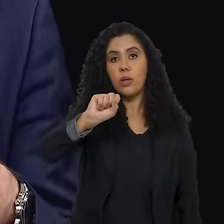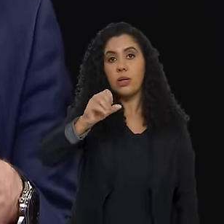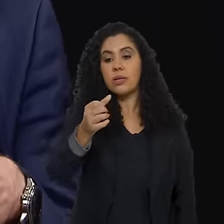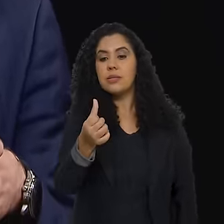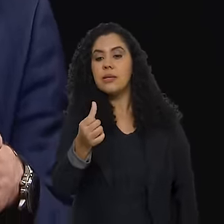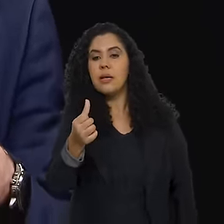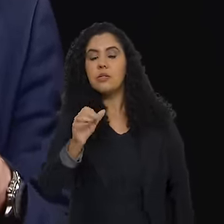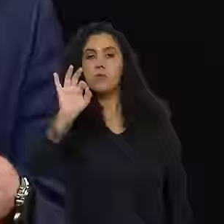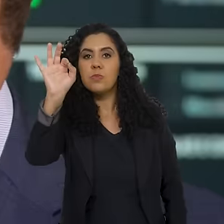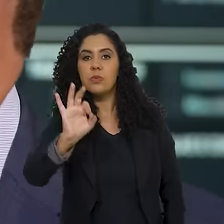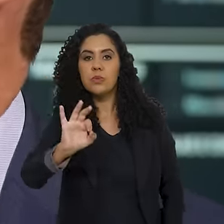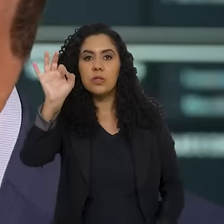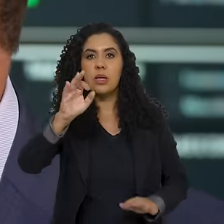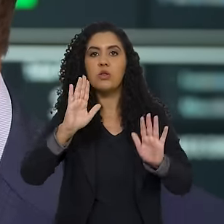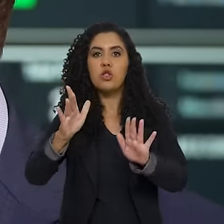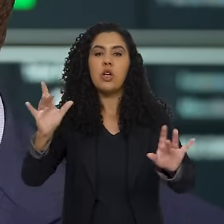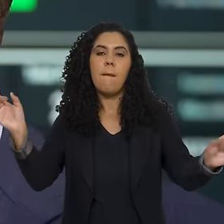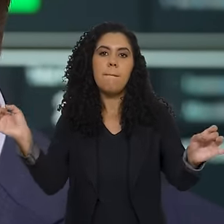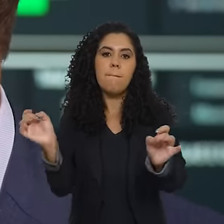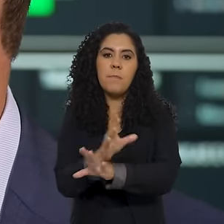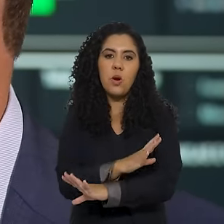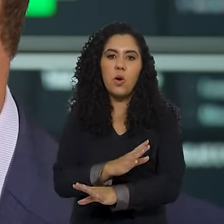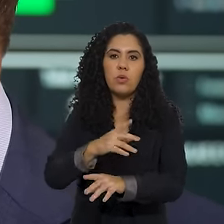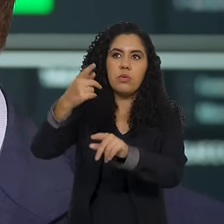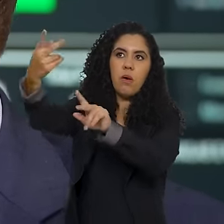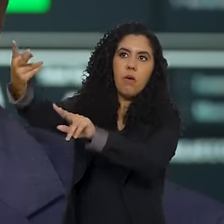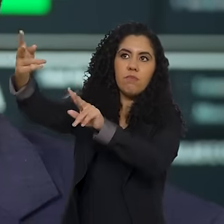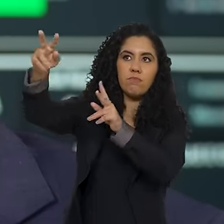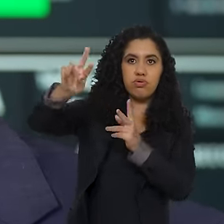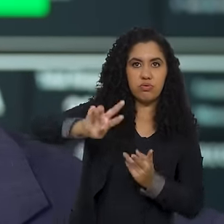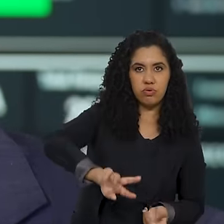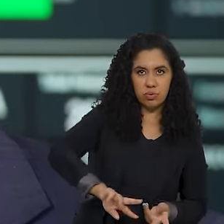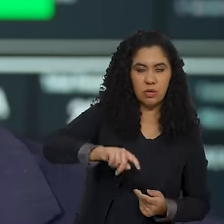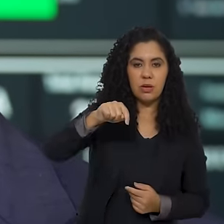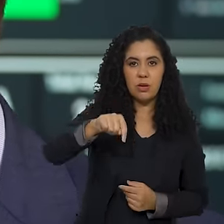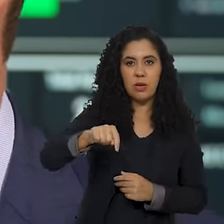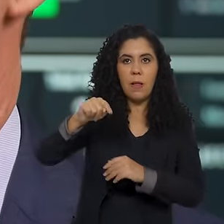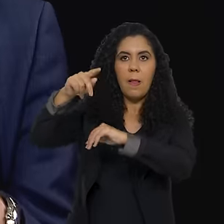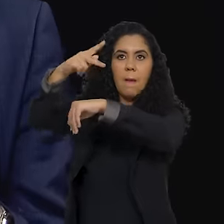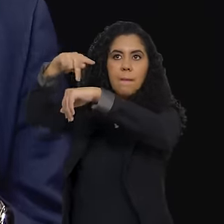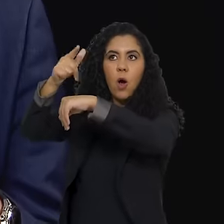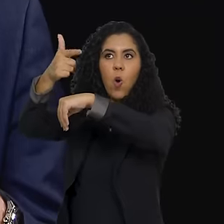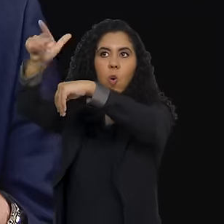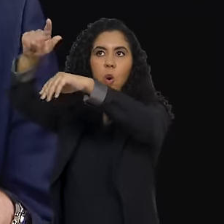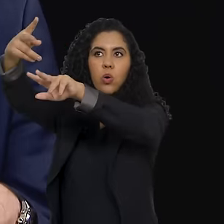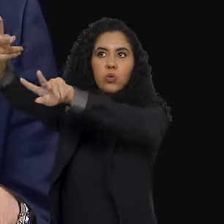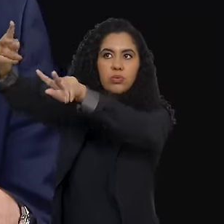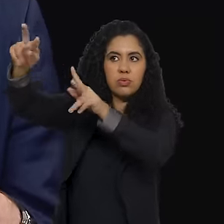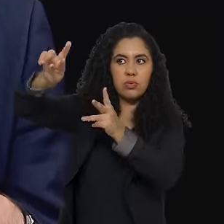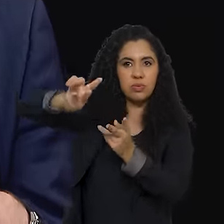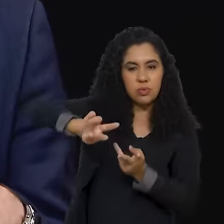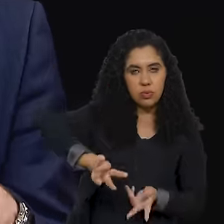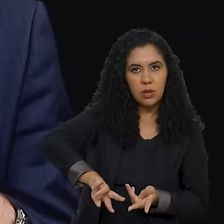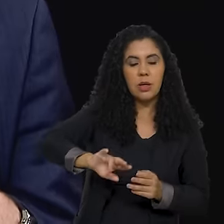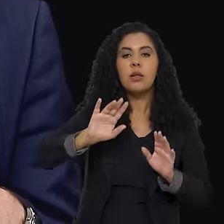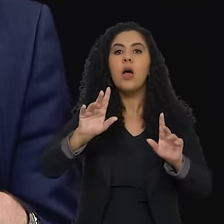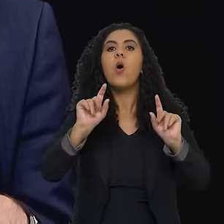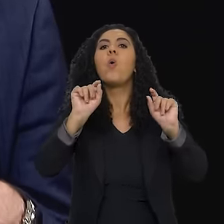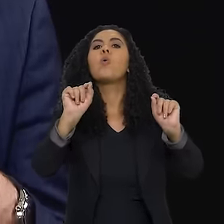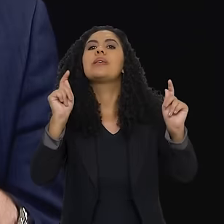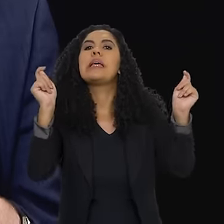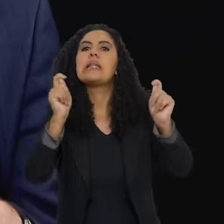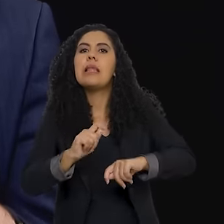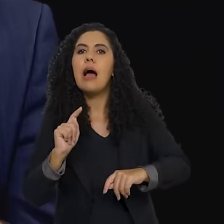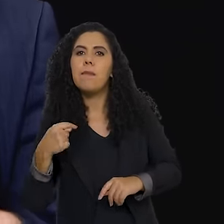86% dos painéis vêm montados, vêm já praticamente prontos de fora. Então, o que a gente consegue internalizar, produzir no